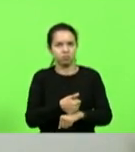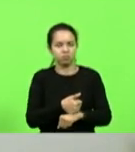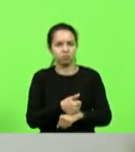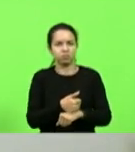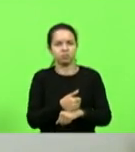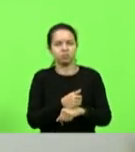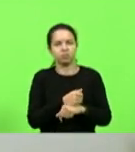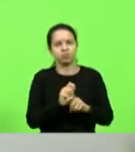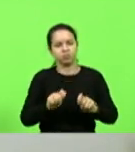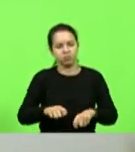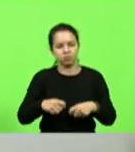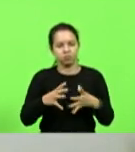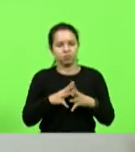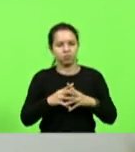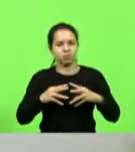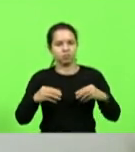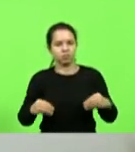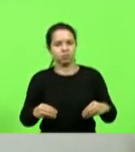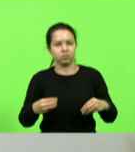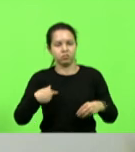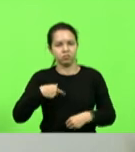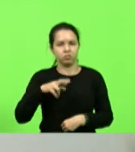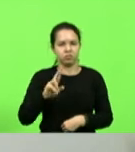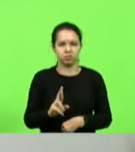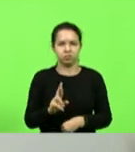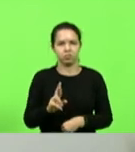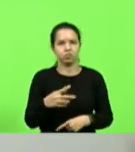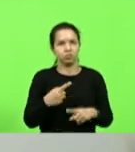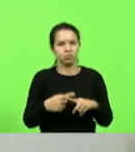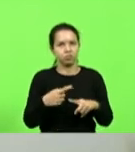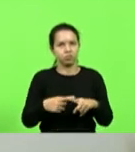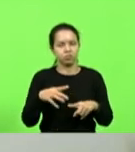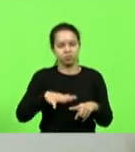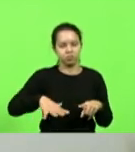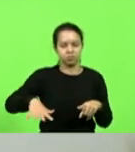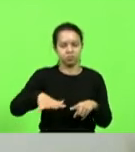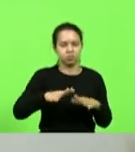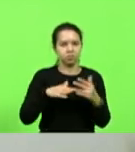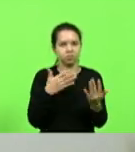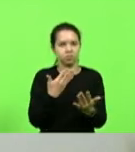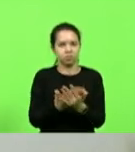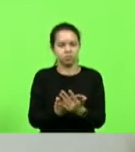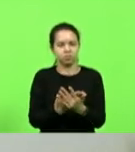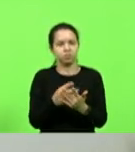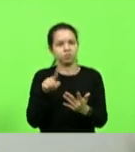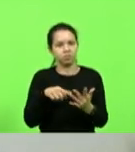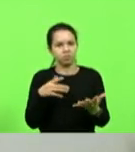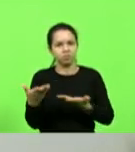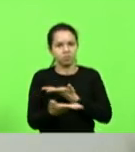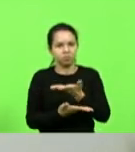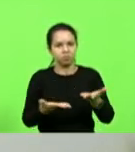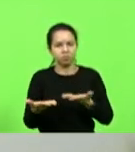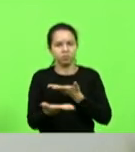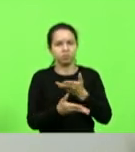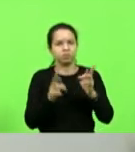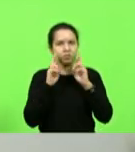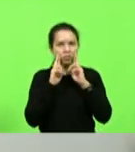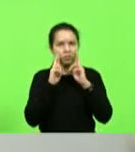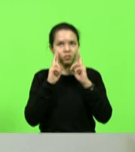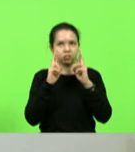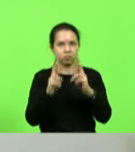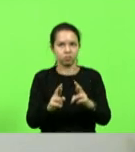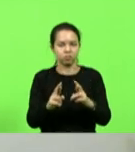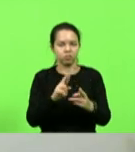religiosa, porque o espaço da escola é o espaço da integração, do respeito e da